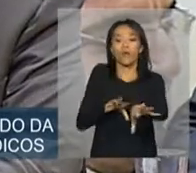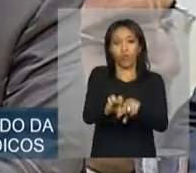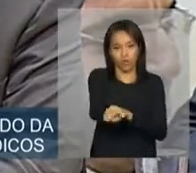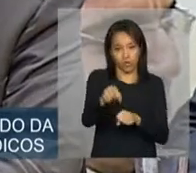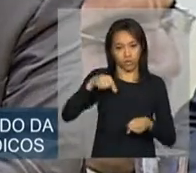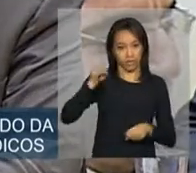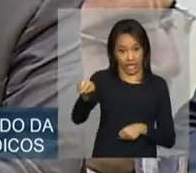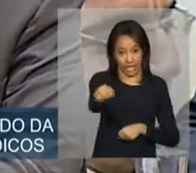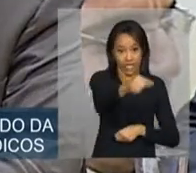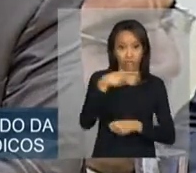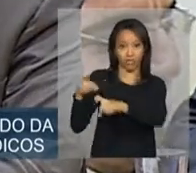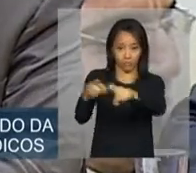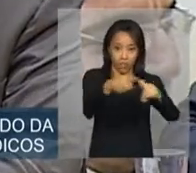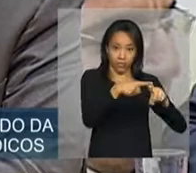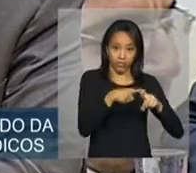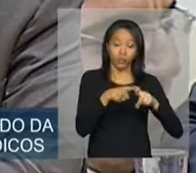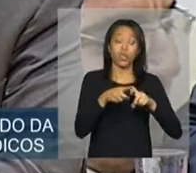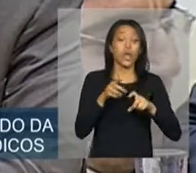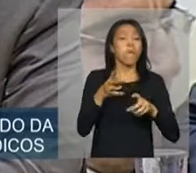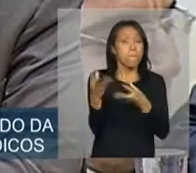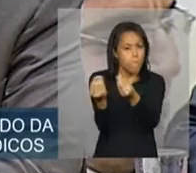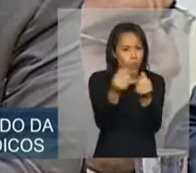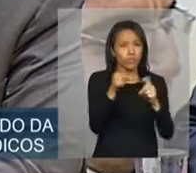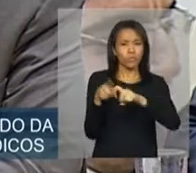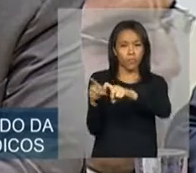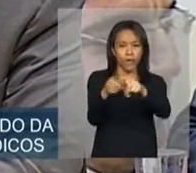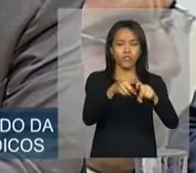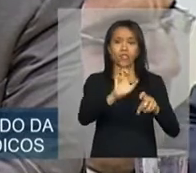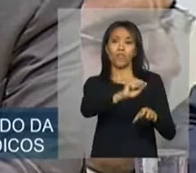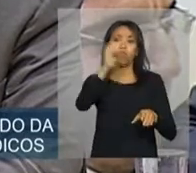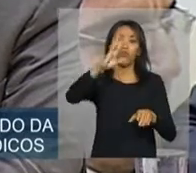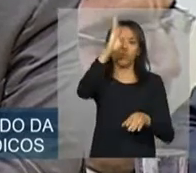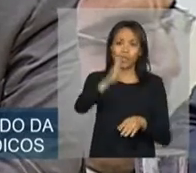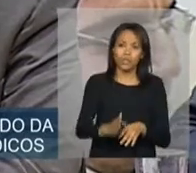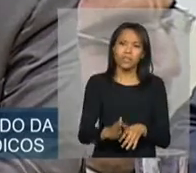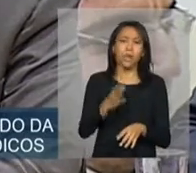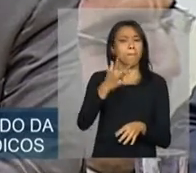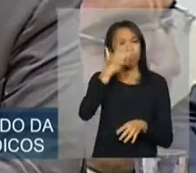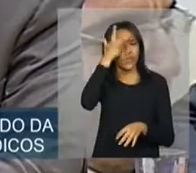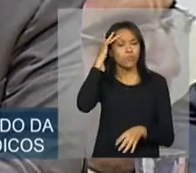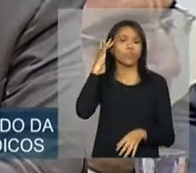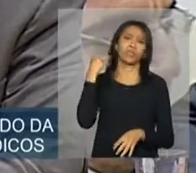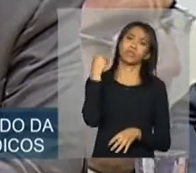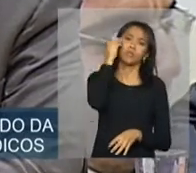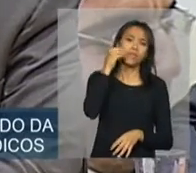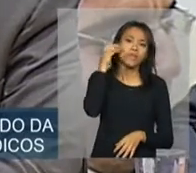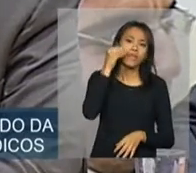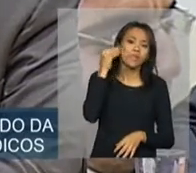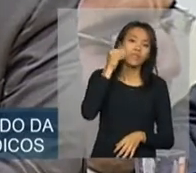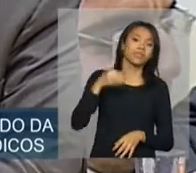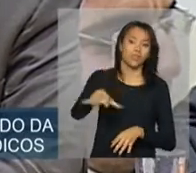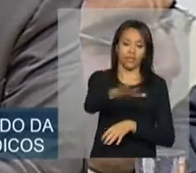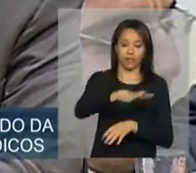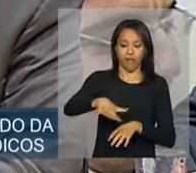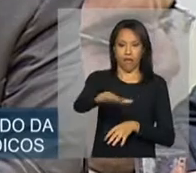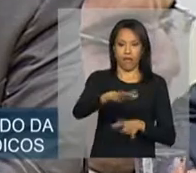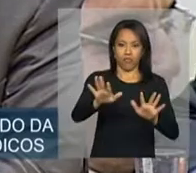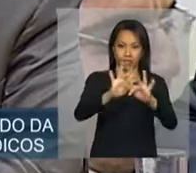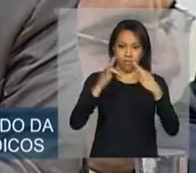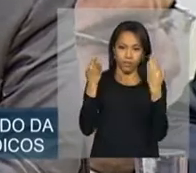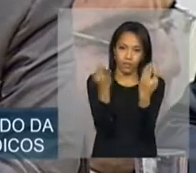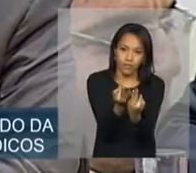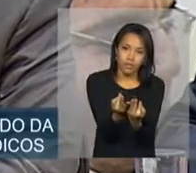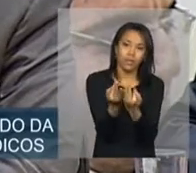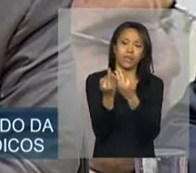muito dos médicos que virão fora do Brasil sou médico que tem experiência medicina da família na atenção básica